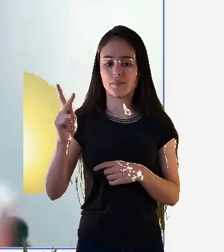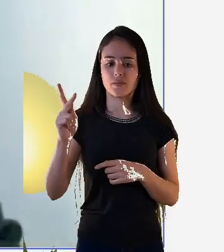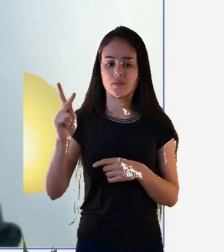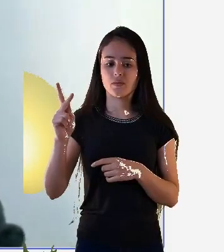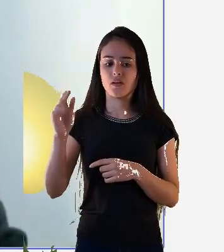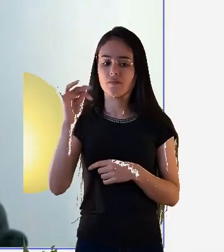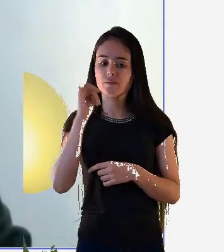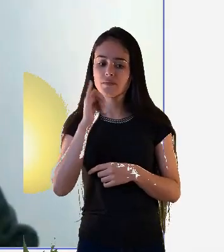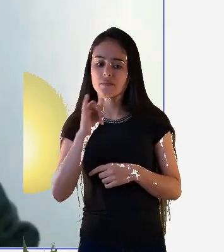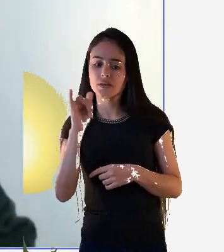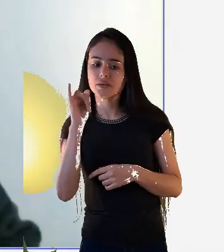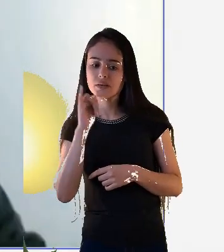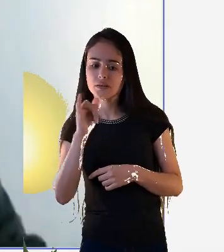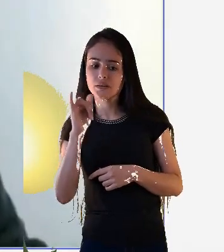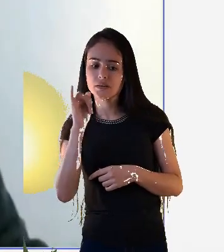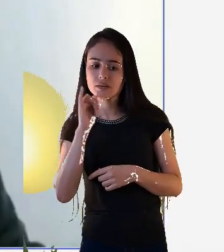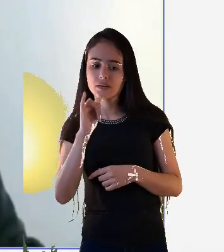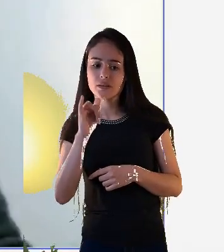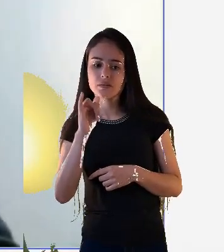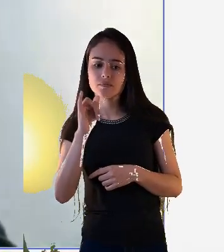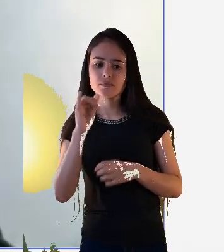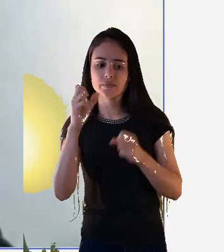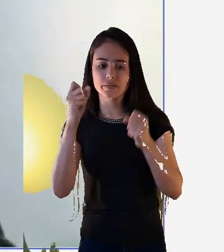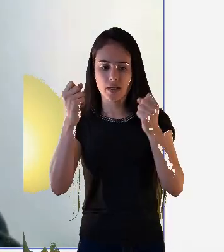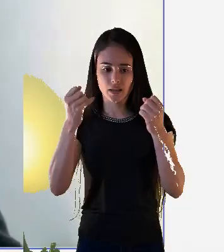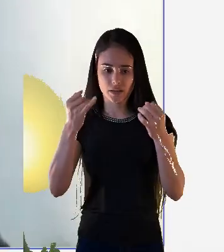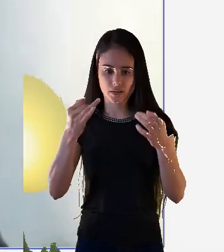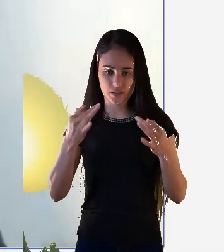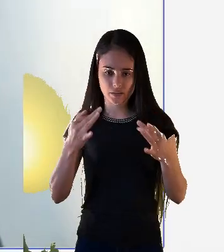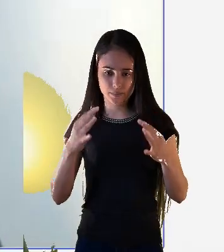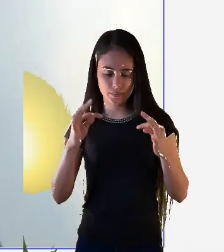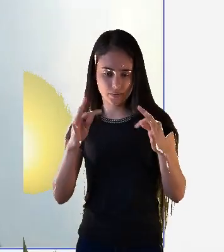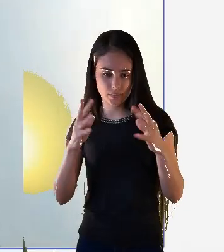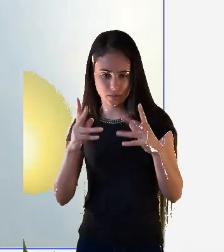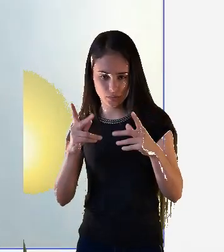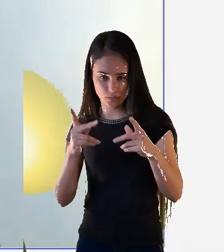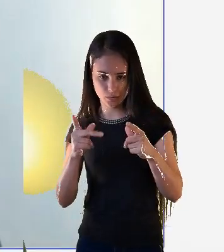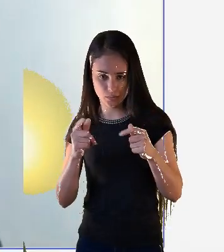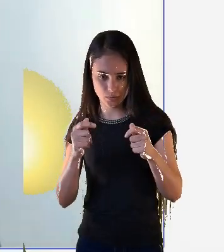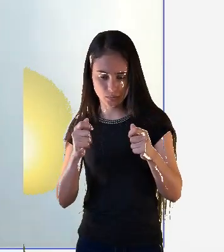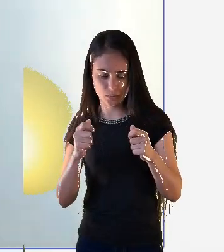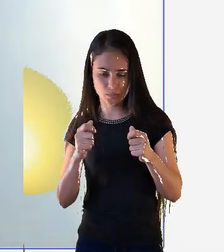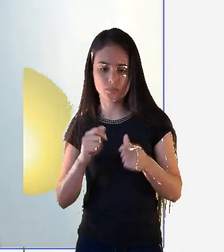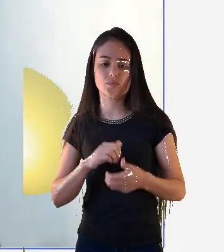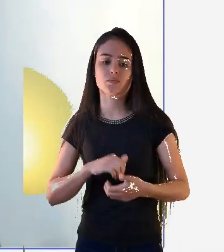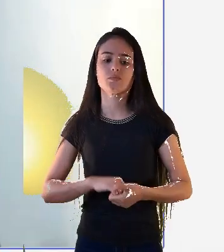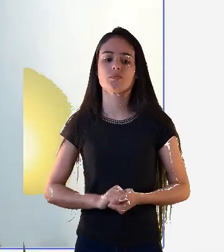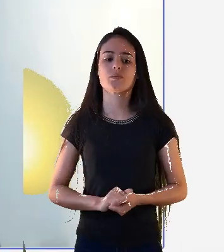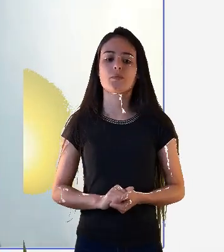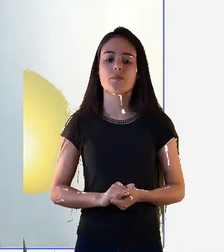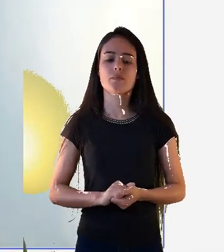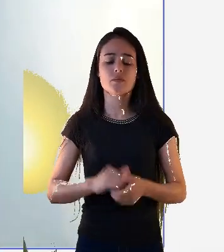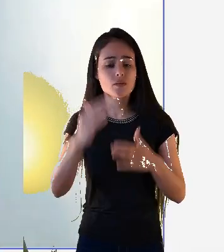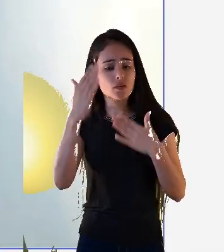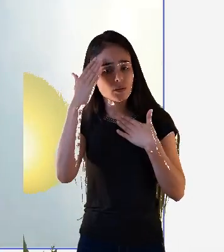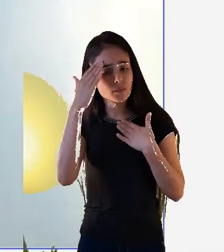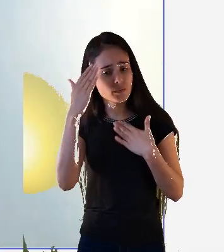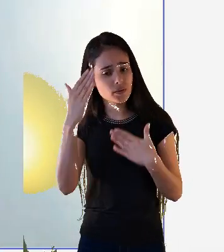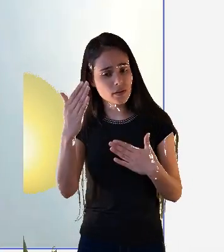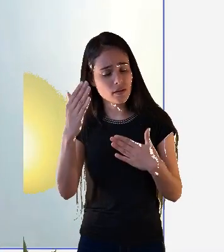com a homenagem ao Tiago Rogério. Obrigado a todos. Na próxima semana a gente volta com a aula da Aline